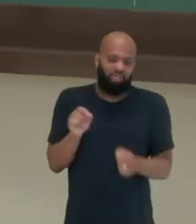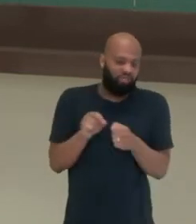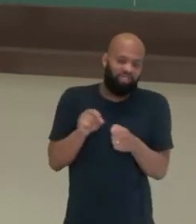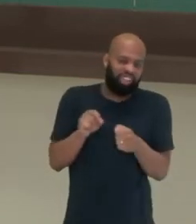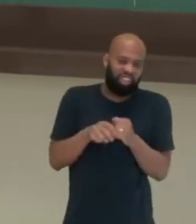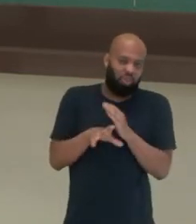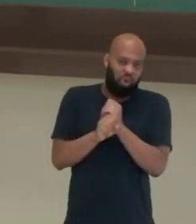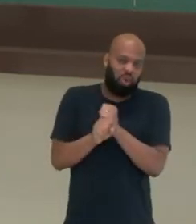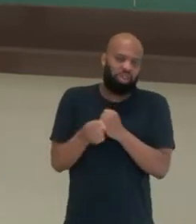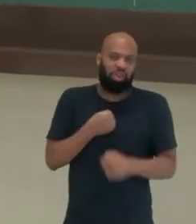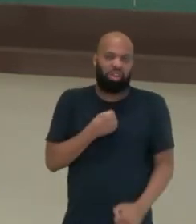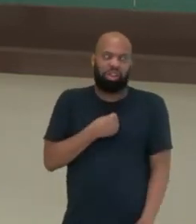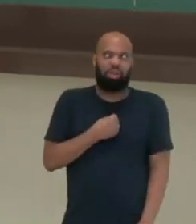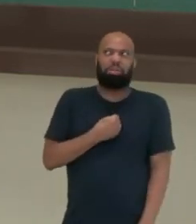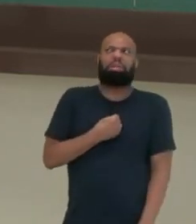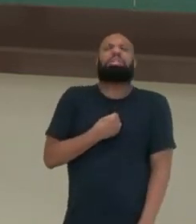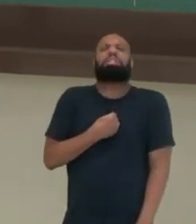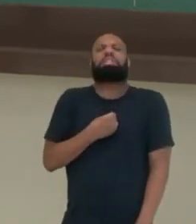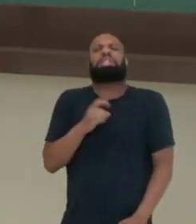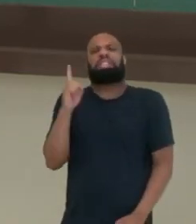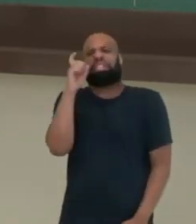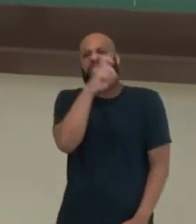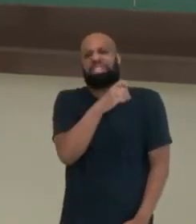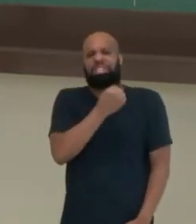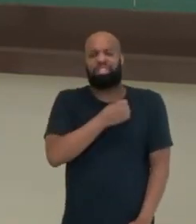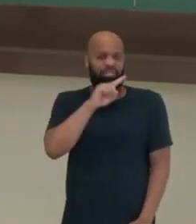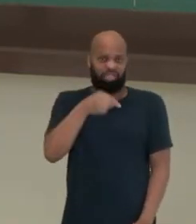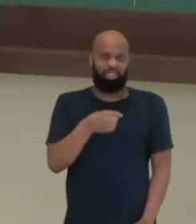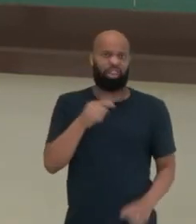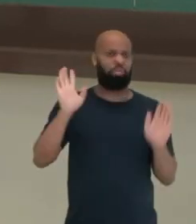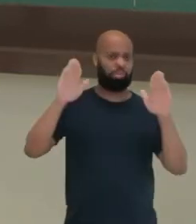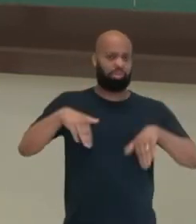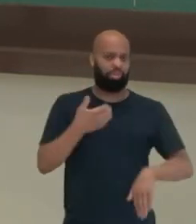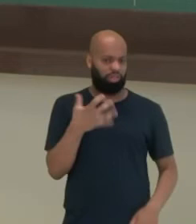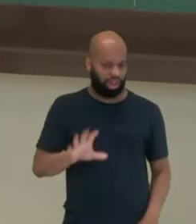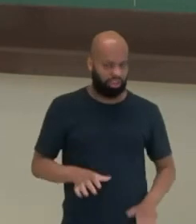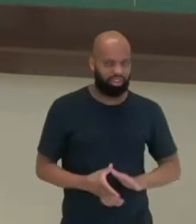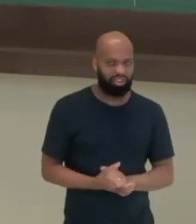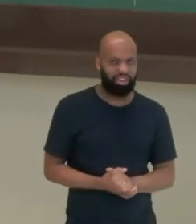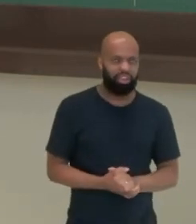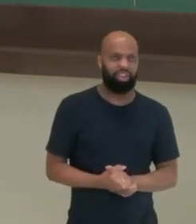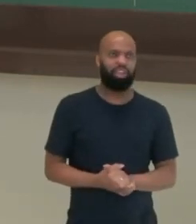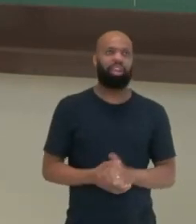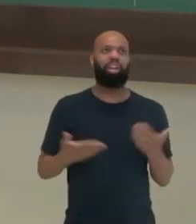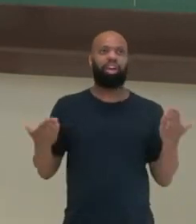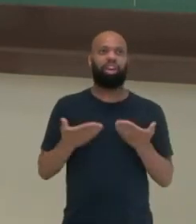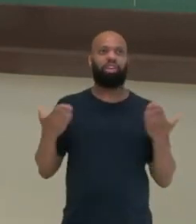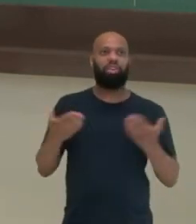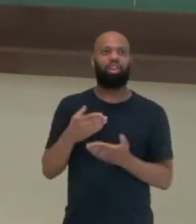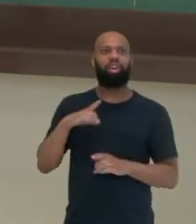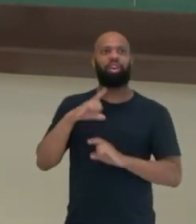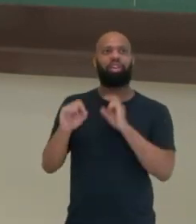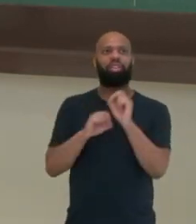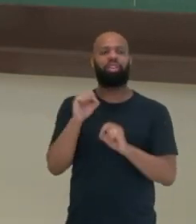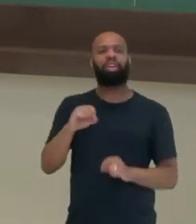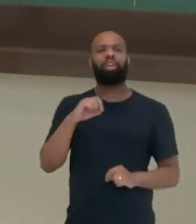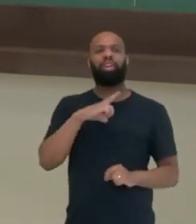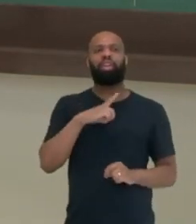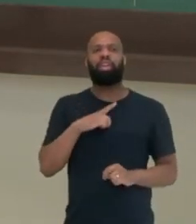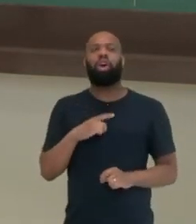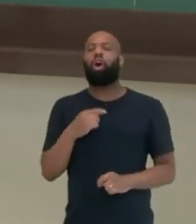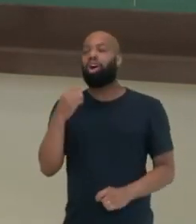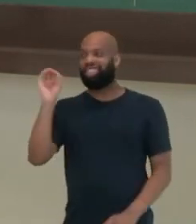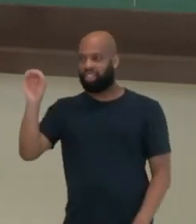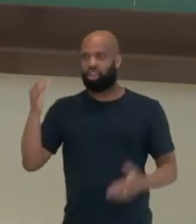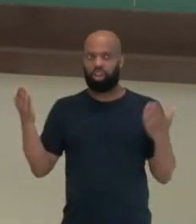número esquisito. Número fracionário, número decimal. Então, ó, colocando 0 no lugar aqui do x, 3 vezes 0,